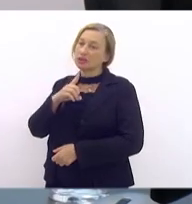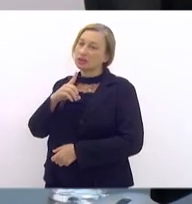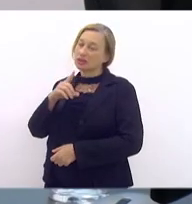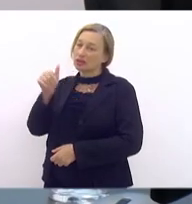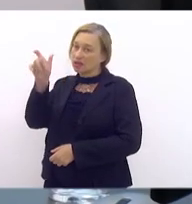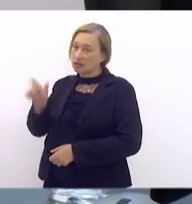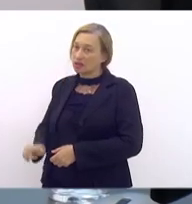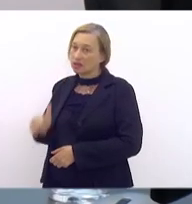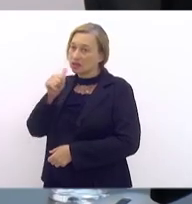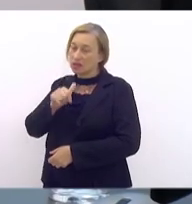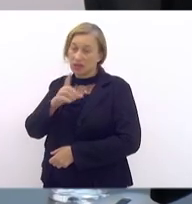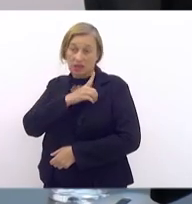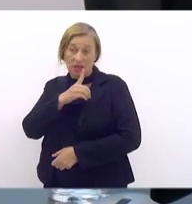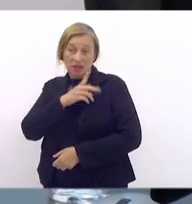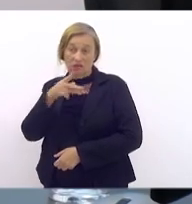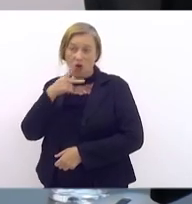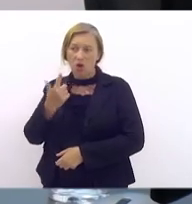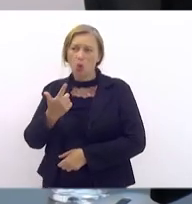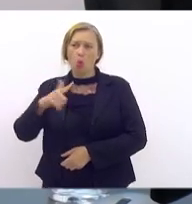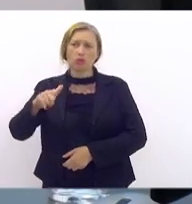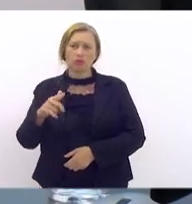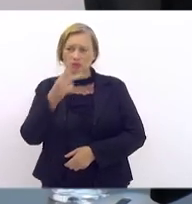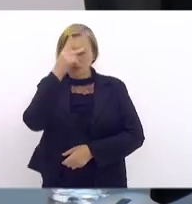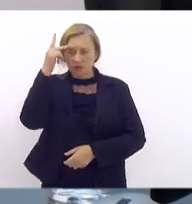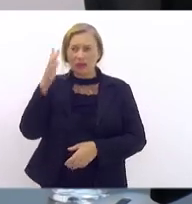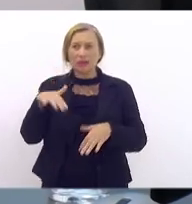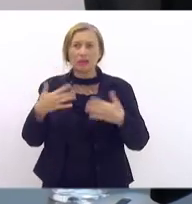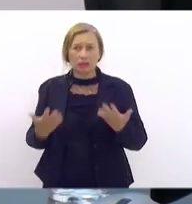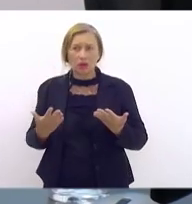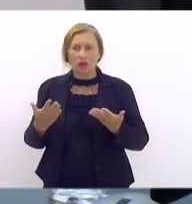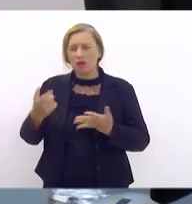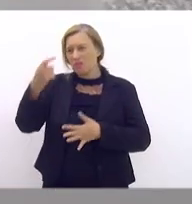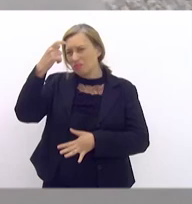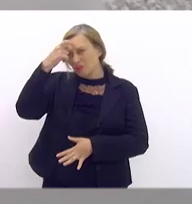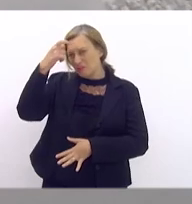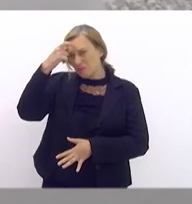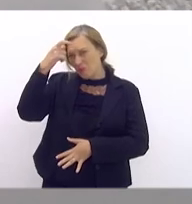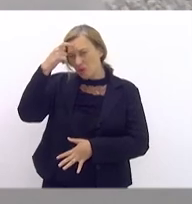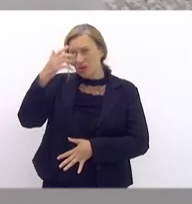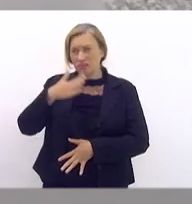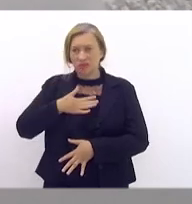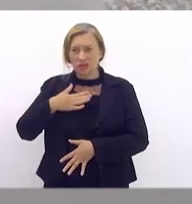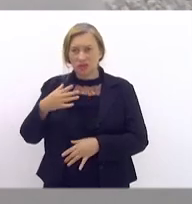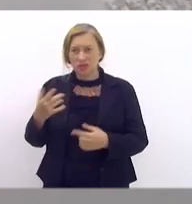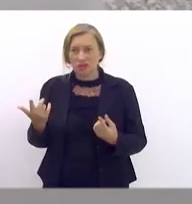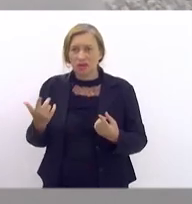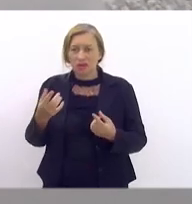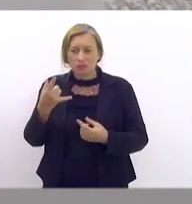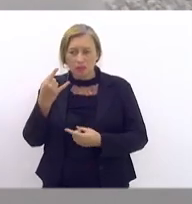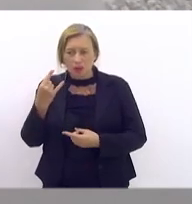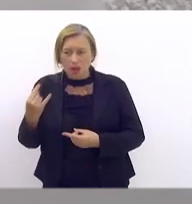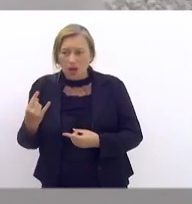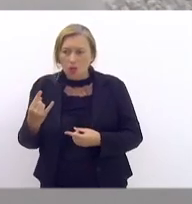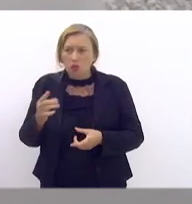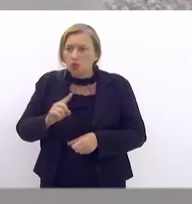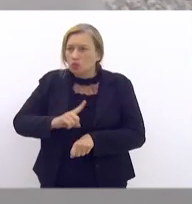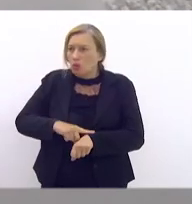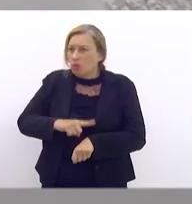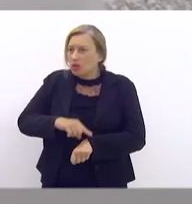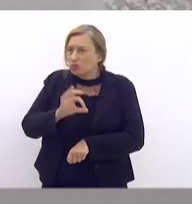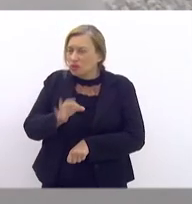são outras pessoas Então veja bem a minha memória me traiu exatamente no momento